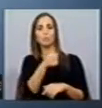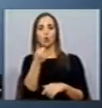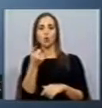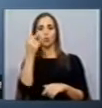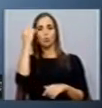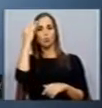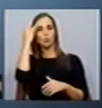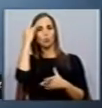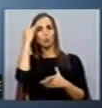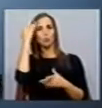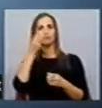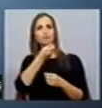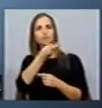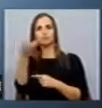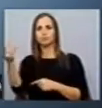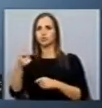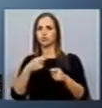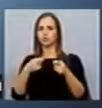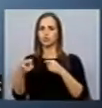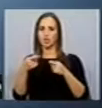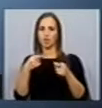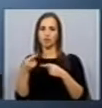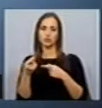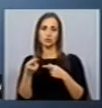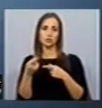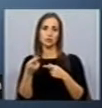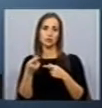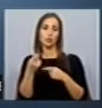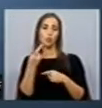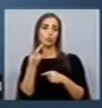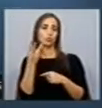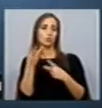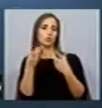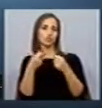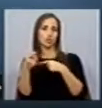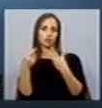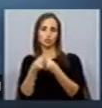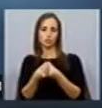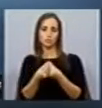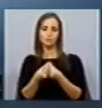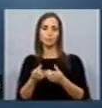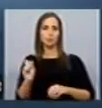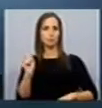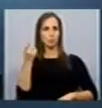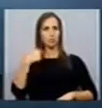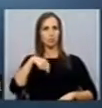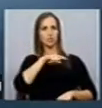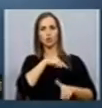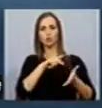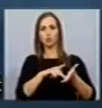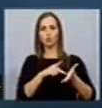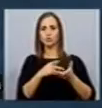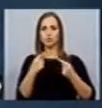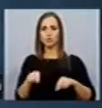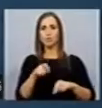o enorme número de estrelas que habitam com uma outra estrela ou com 2 outras estrelas. Portanto, pela primeira vez, nós temos tecnologias que nos permitem